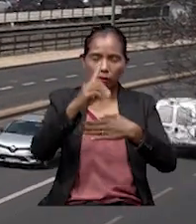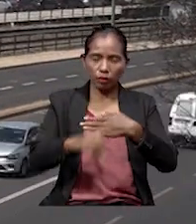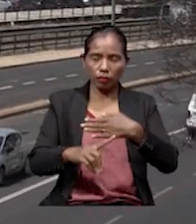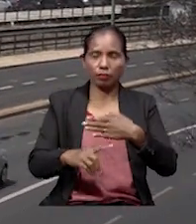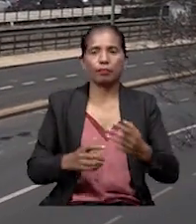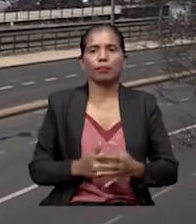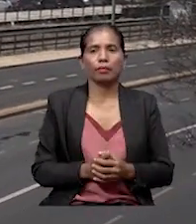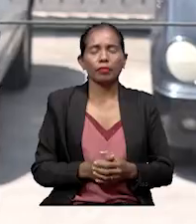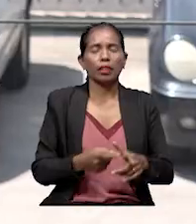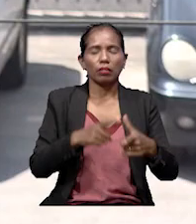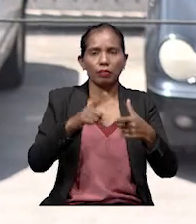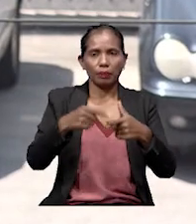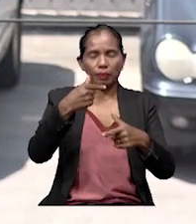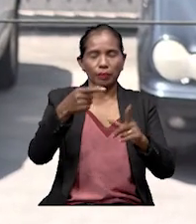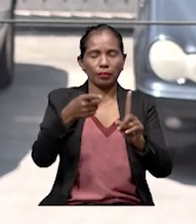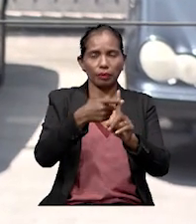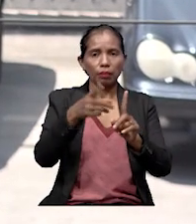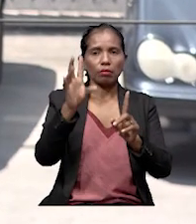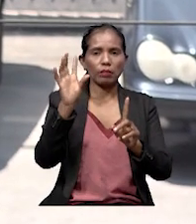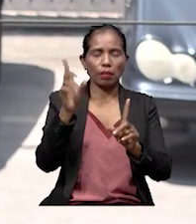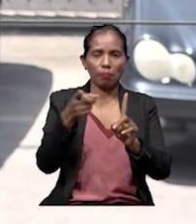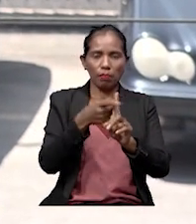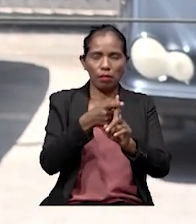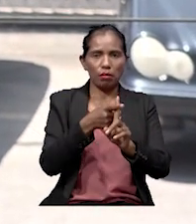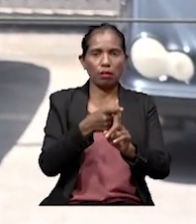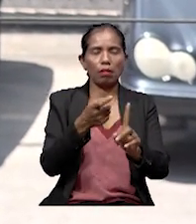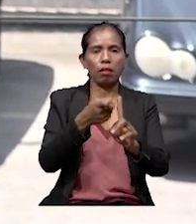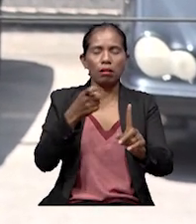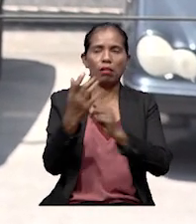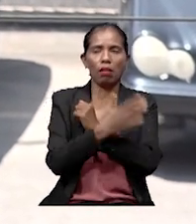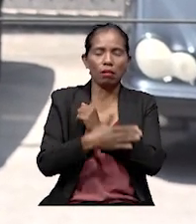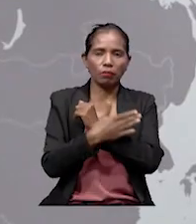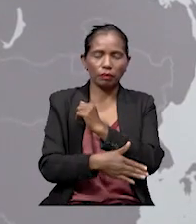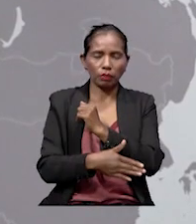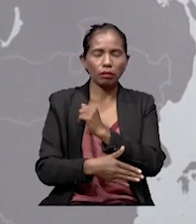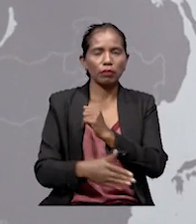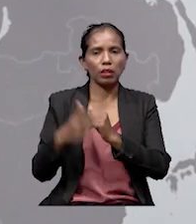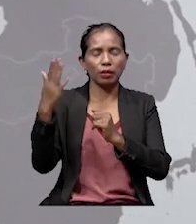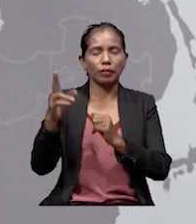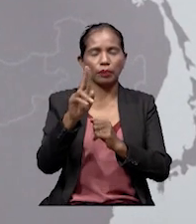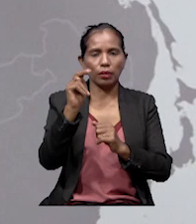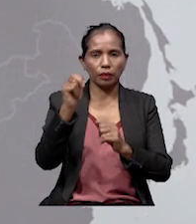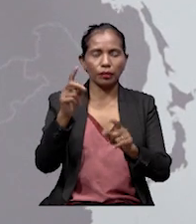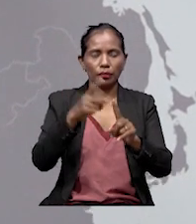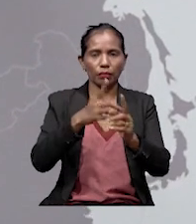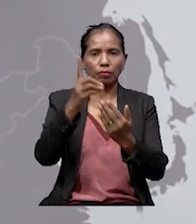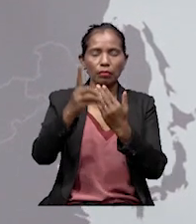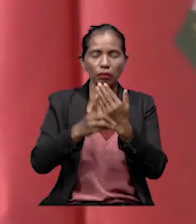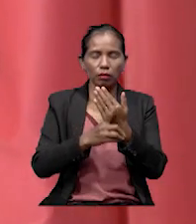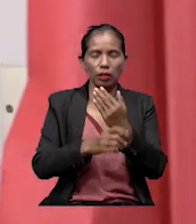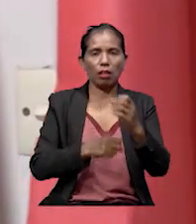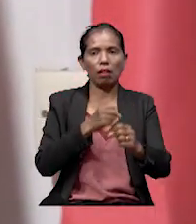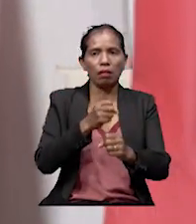sustentabel. Depois G7 Plus hetan statutu observasaun husi nasuin junidas, ihe Nova Yorke, fulan de jem rutinang ring ruasan resinsia,